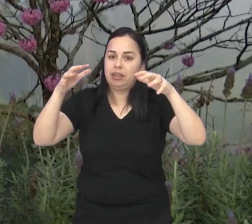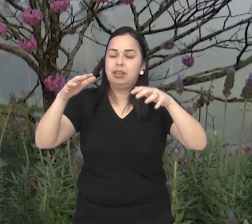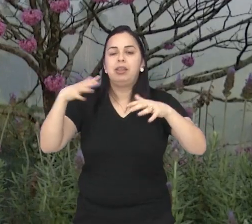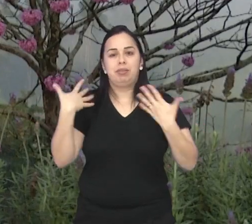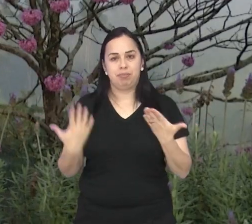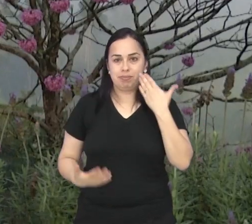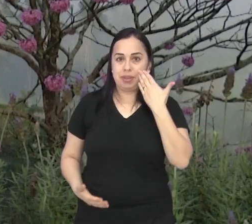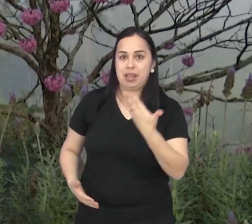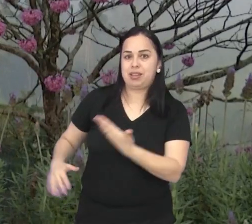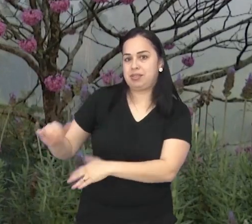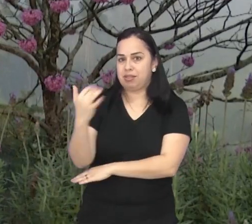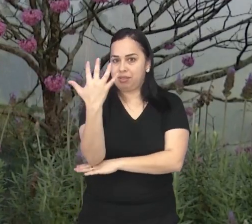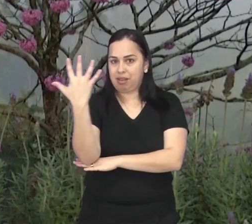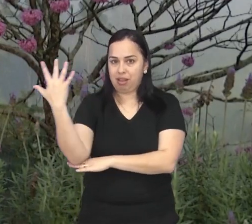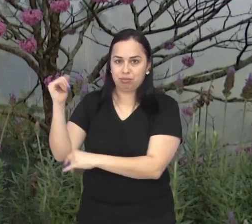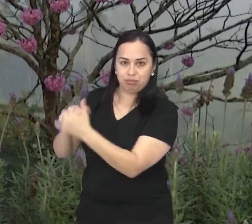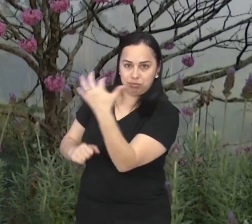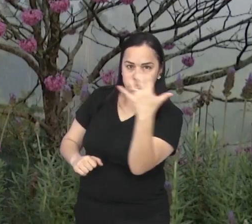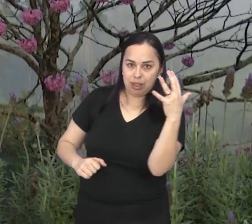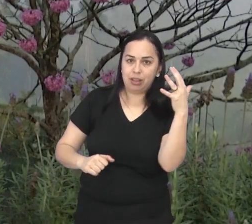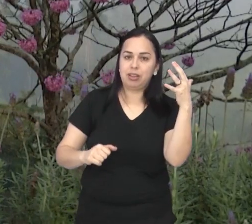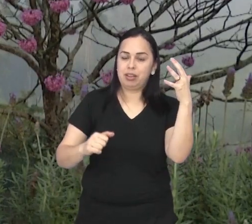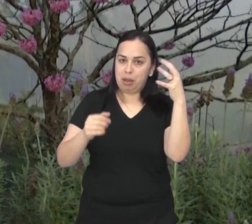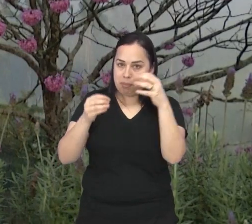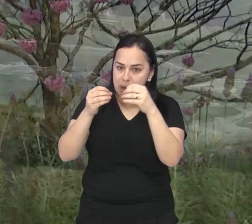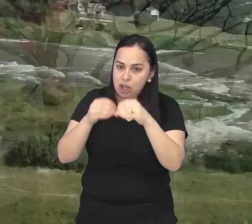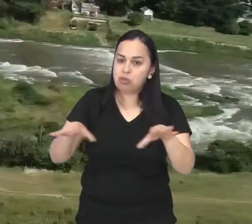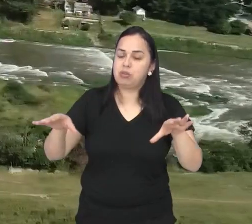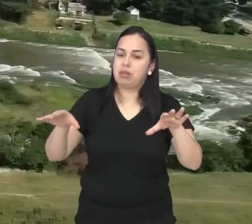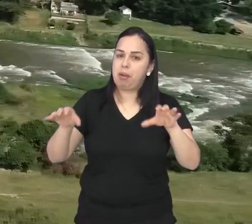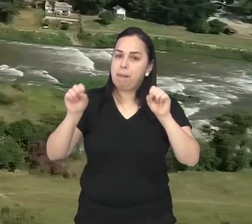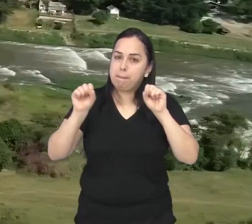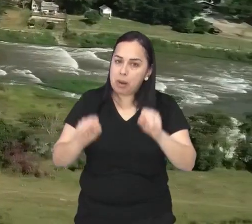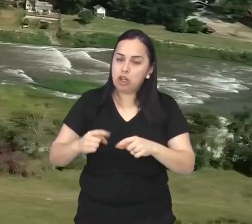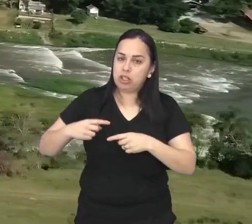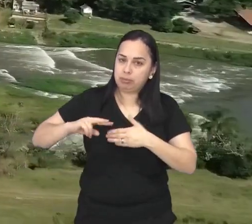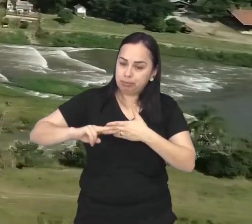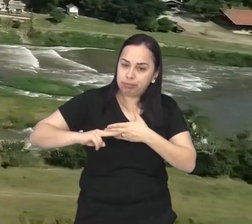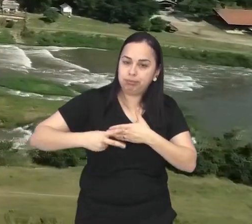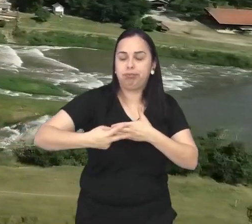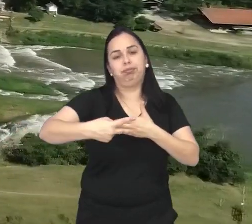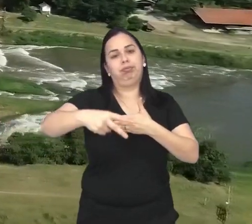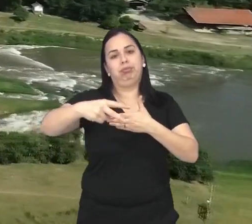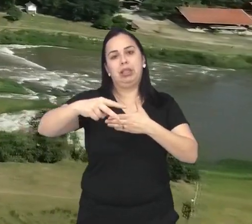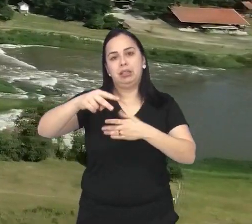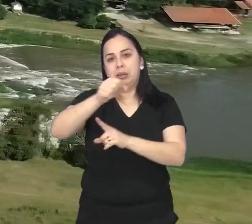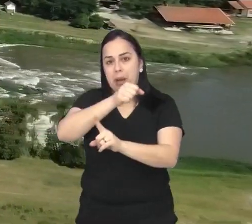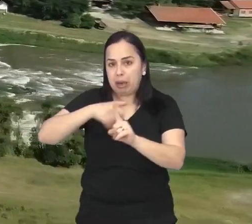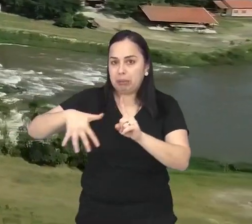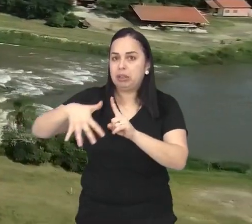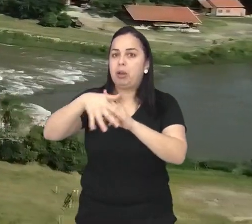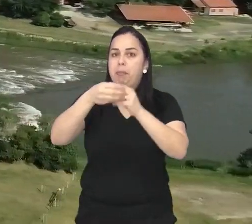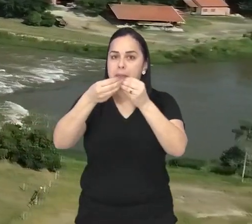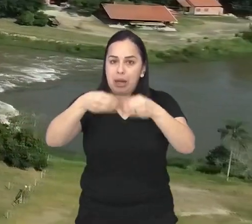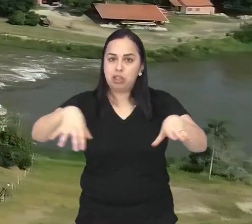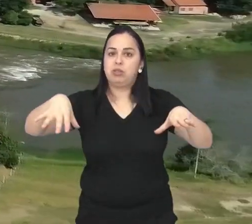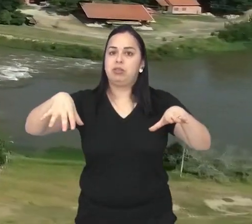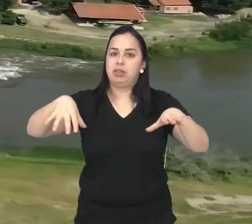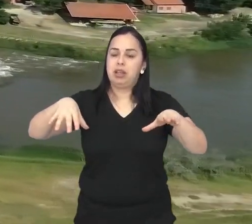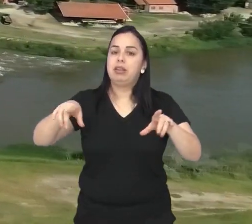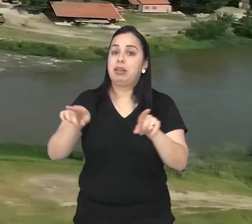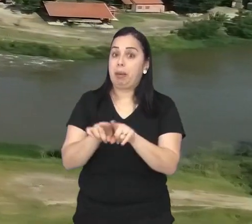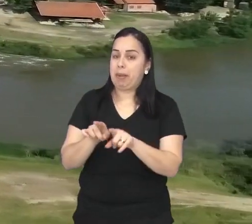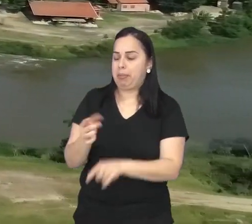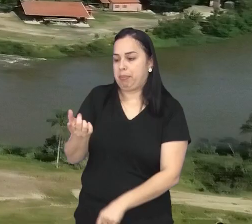A fauna e a flora são bastante atingidas, o que pode trazer graves consequências para o meio ambiente e